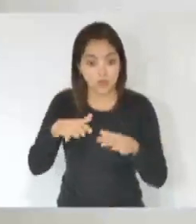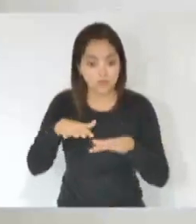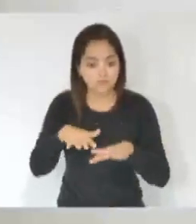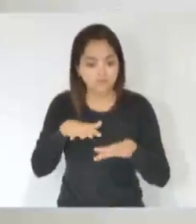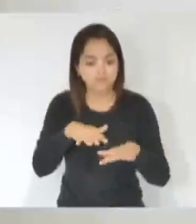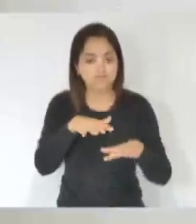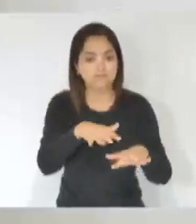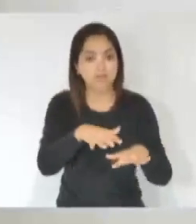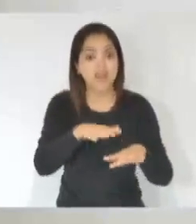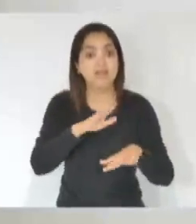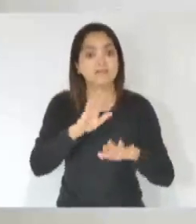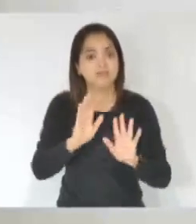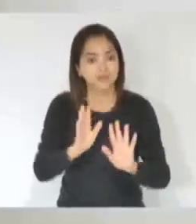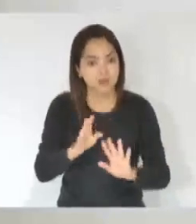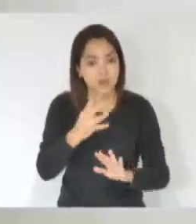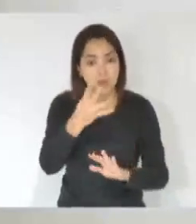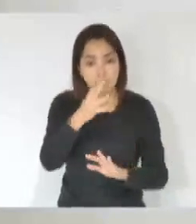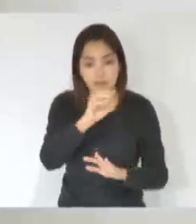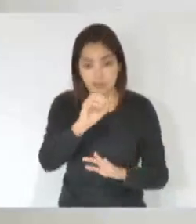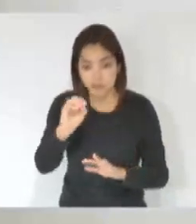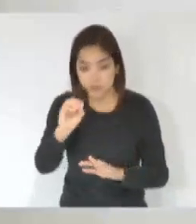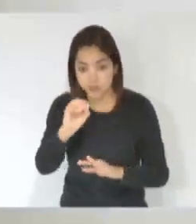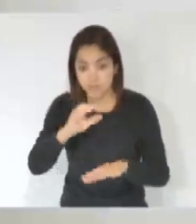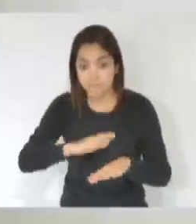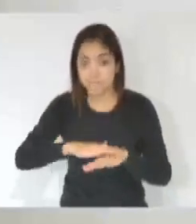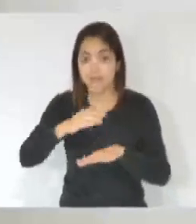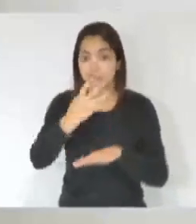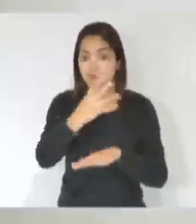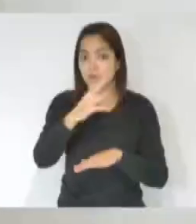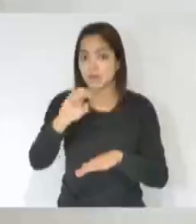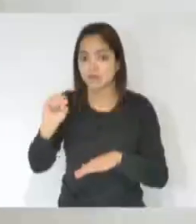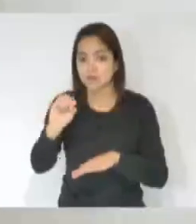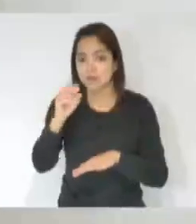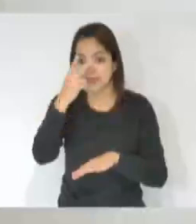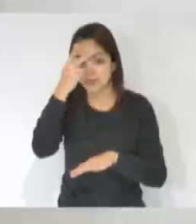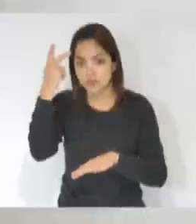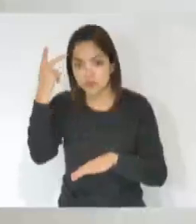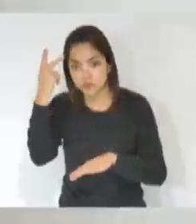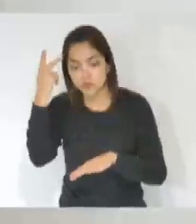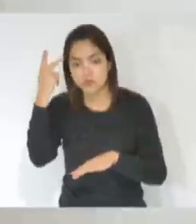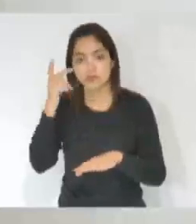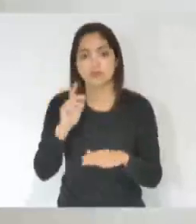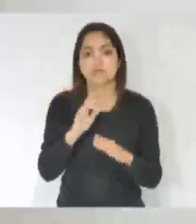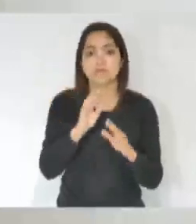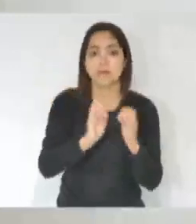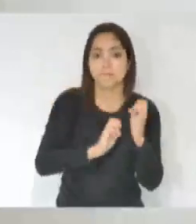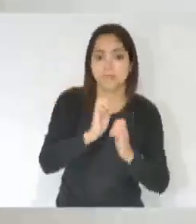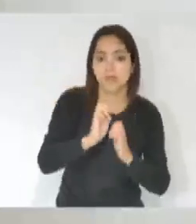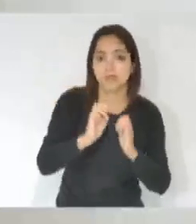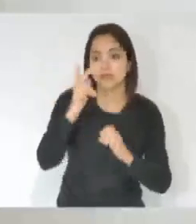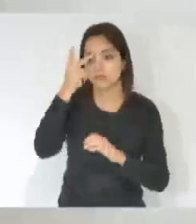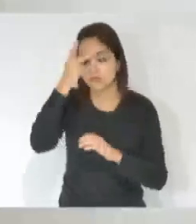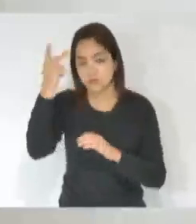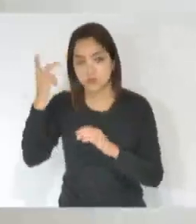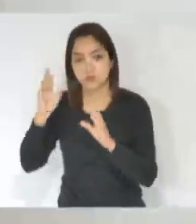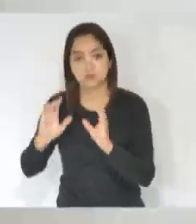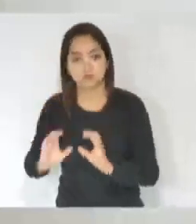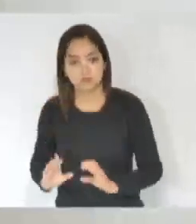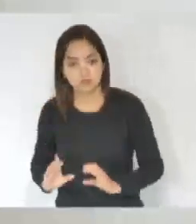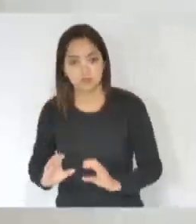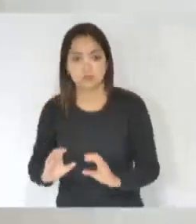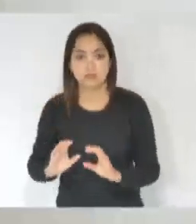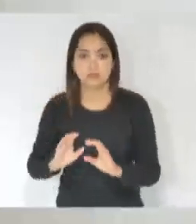com 400 signatários, mais de 400 signatários entre pessoas físicas e jurídicas. Ele é um movimento que congrega as